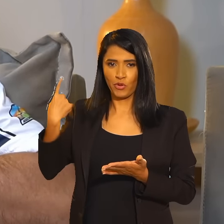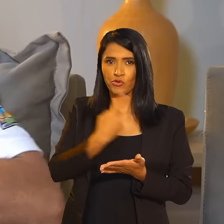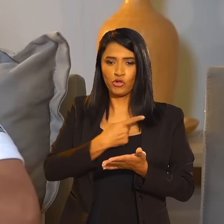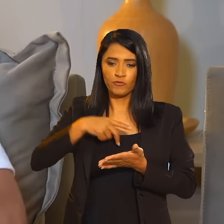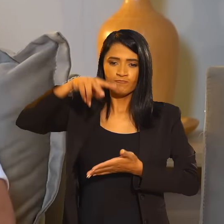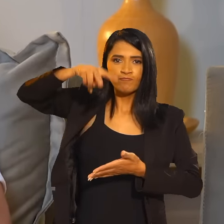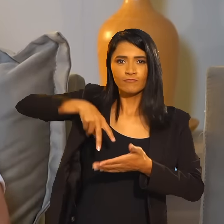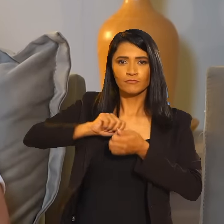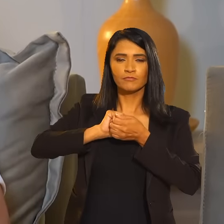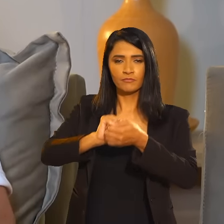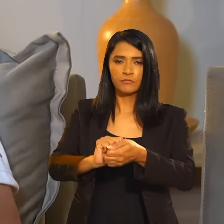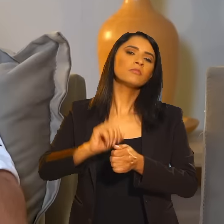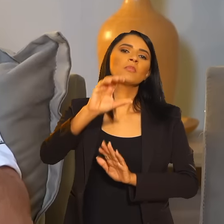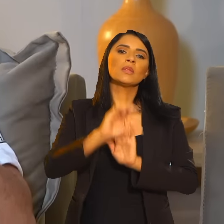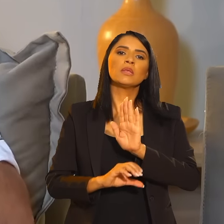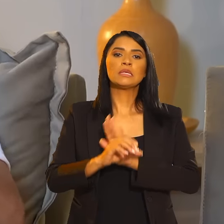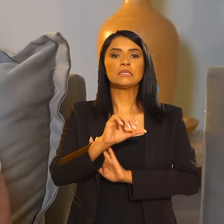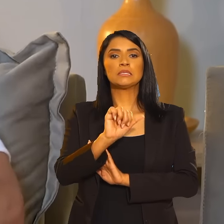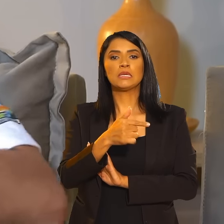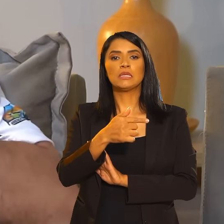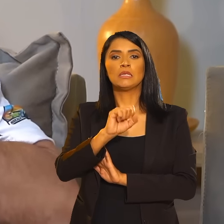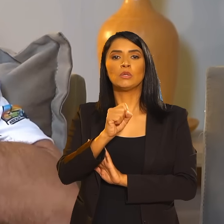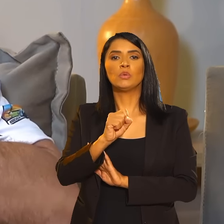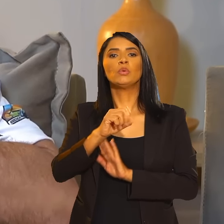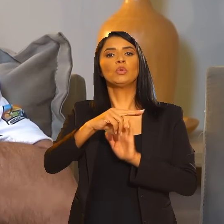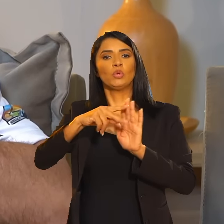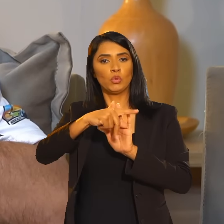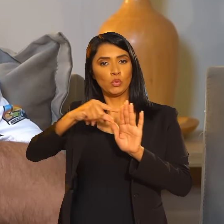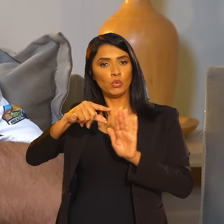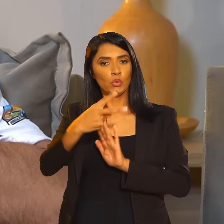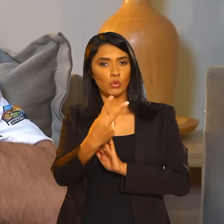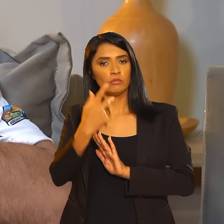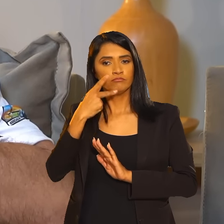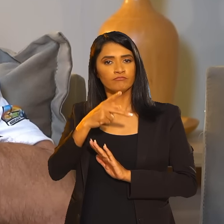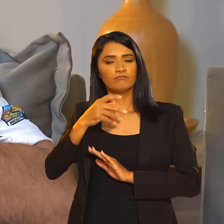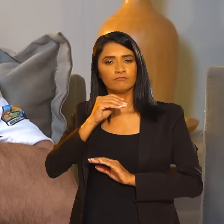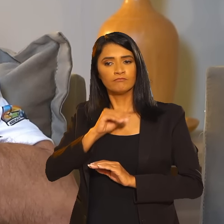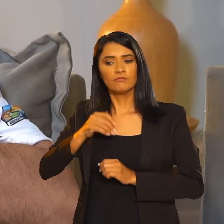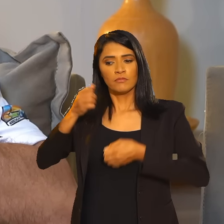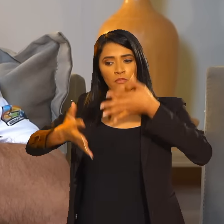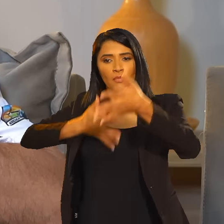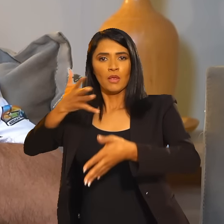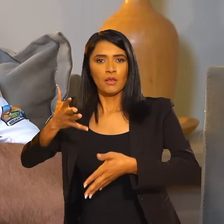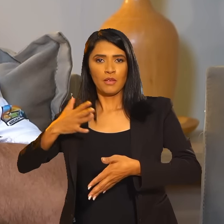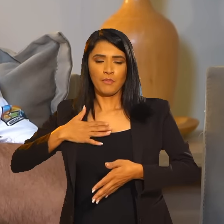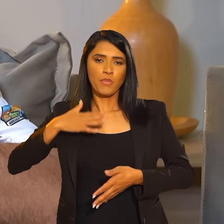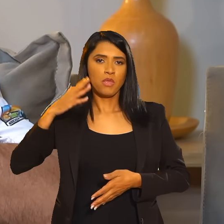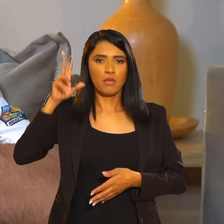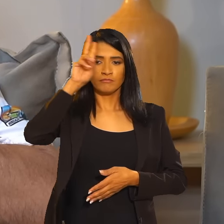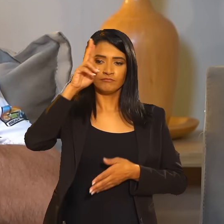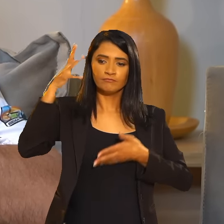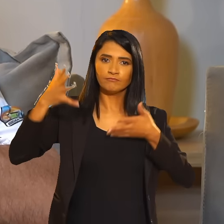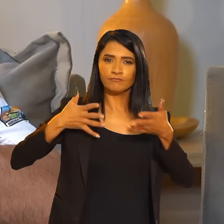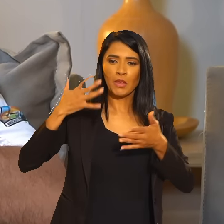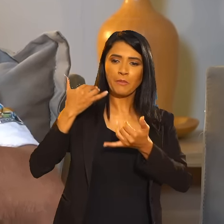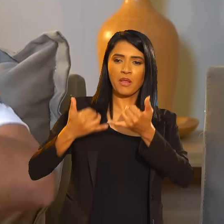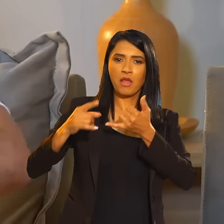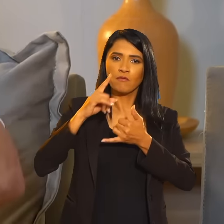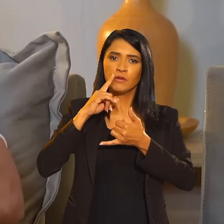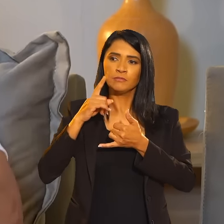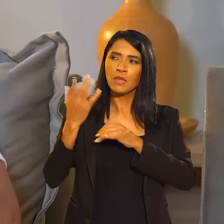gente ler junto. Salmo 78, 2. Fala assim, ó. Abrirei minha boca numa parábola e exporei enigmas do